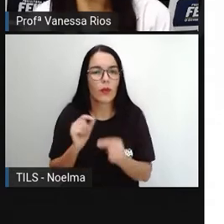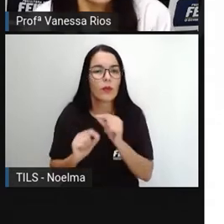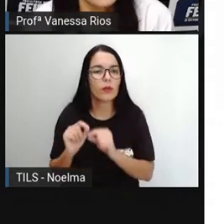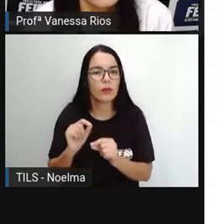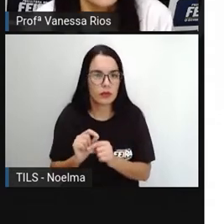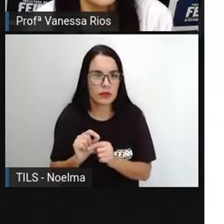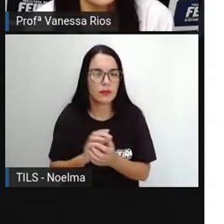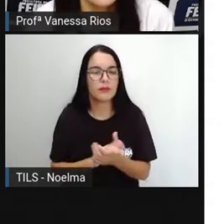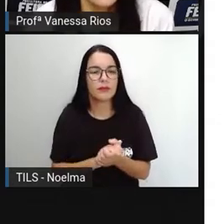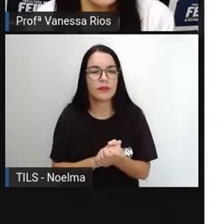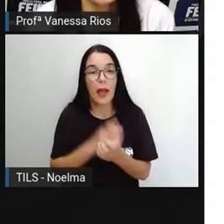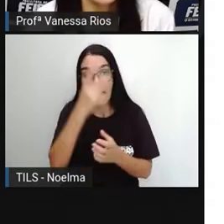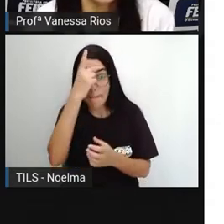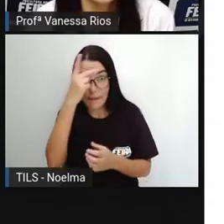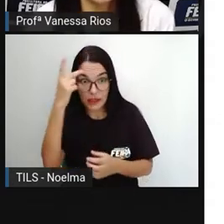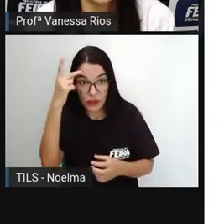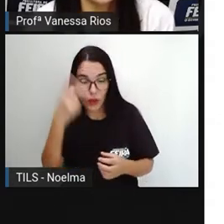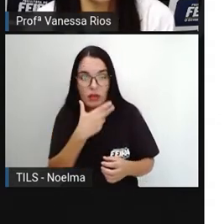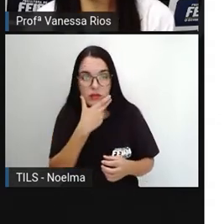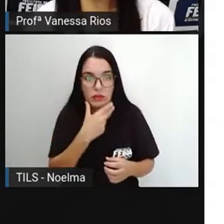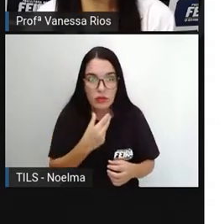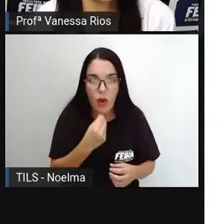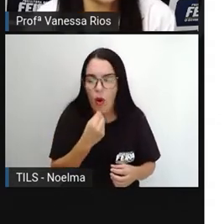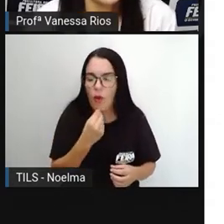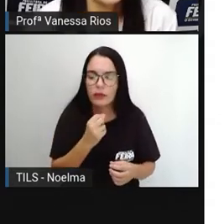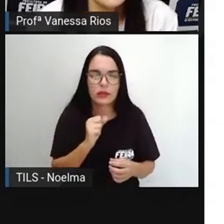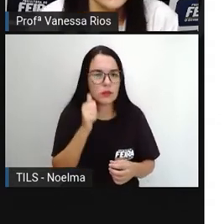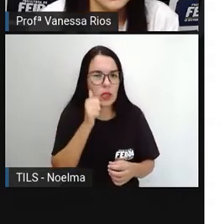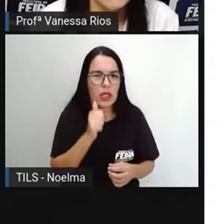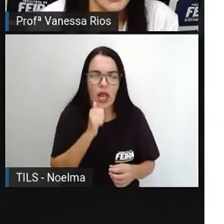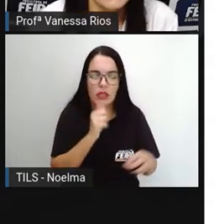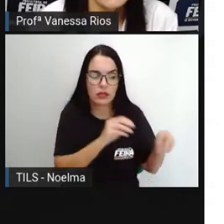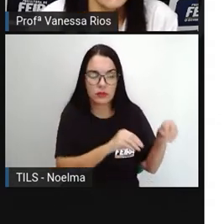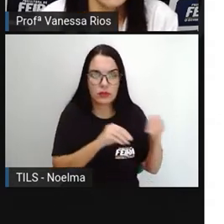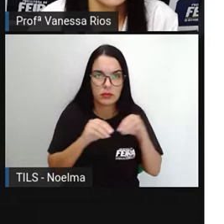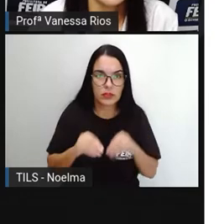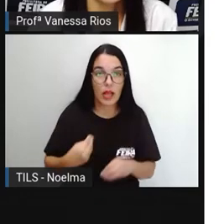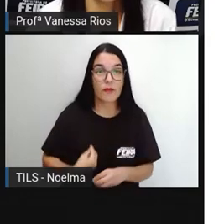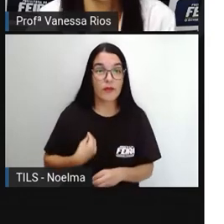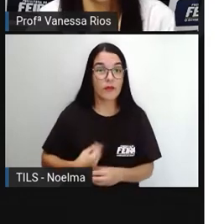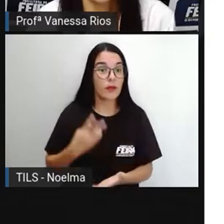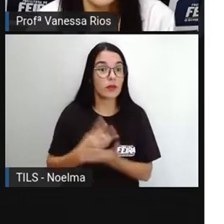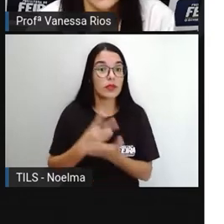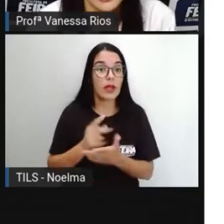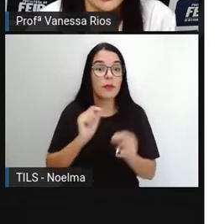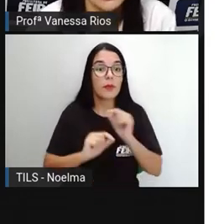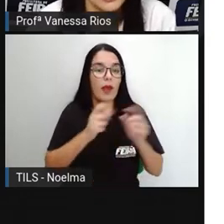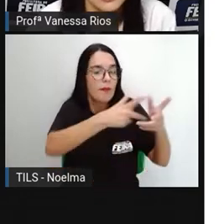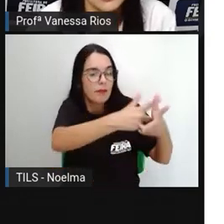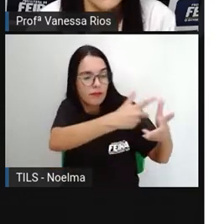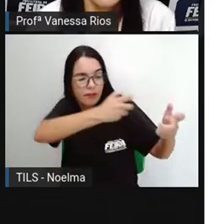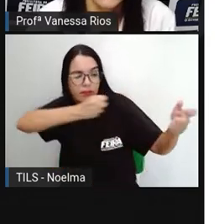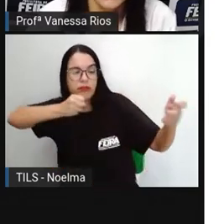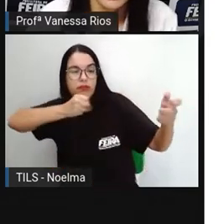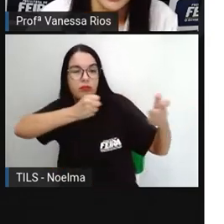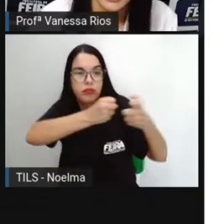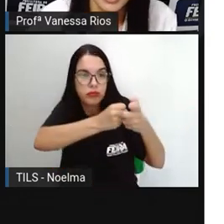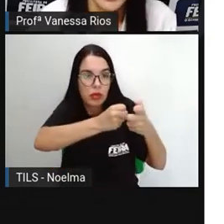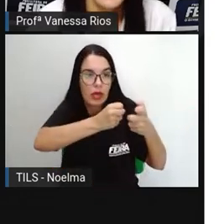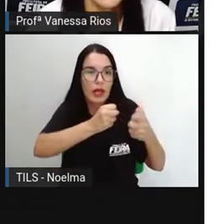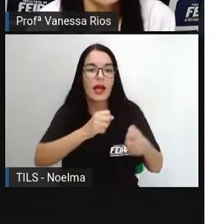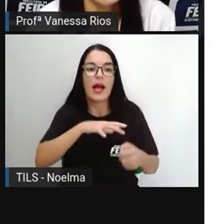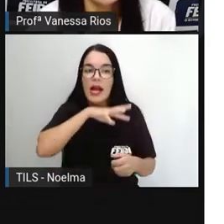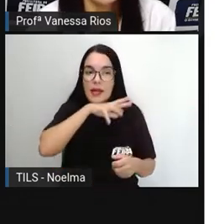são nômades. Os nômades viviam da caça de animais e da coleta de frutos da natureza.